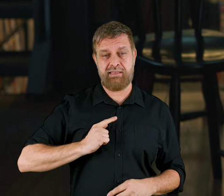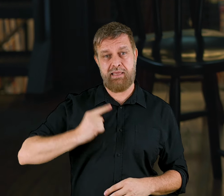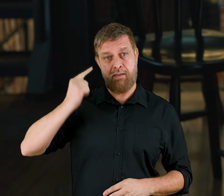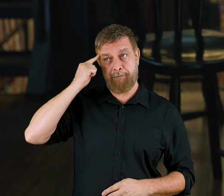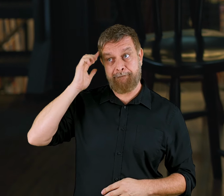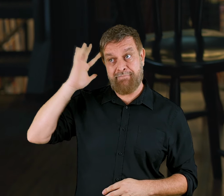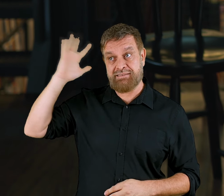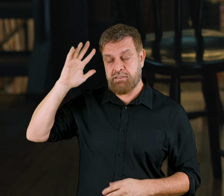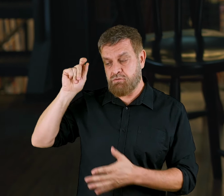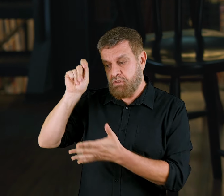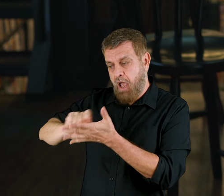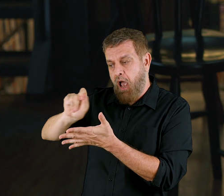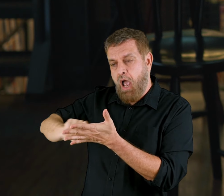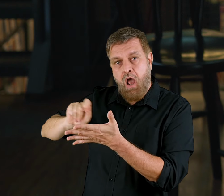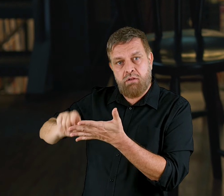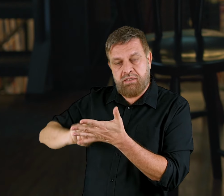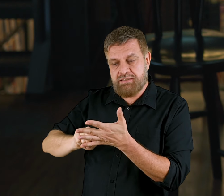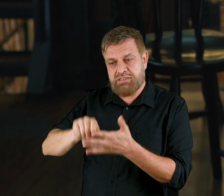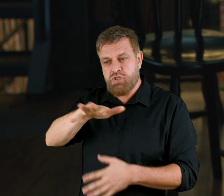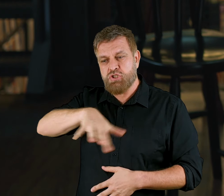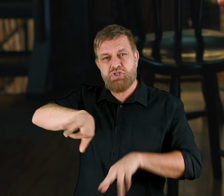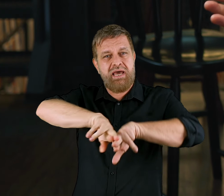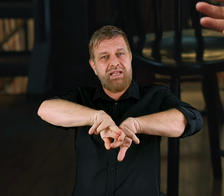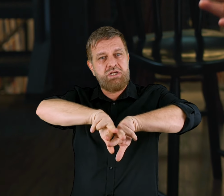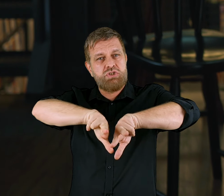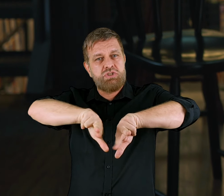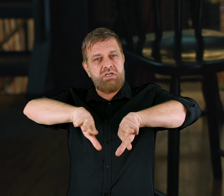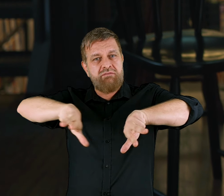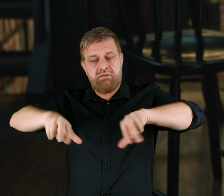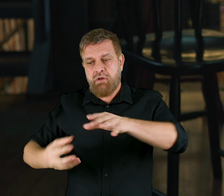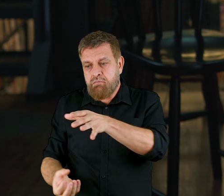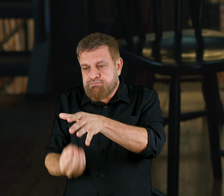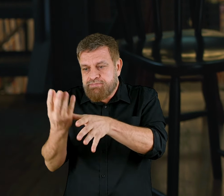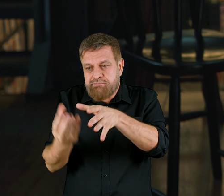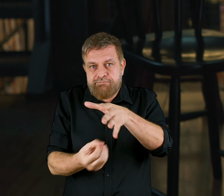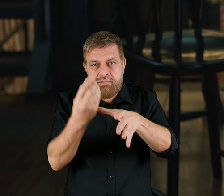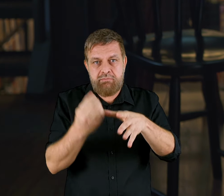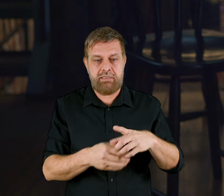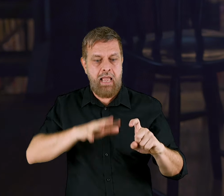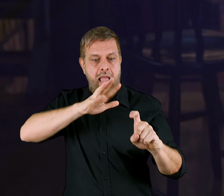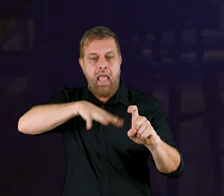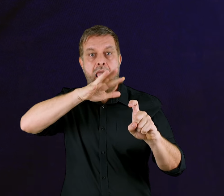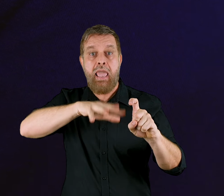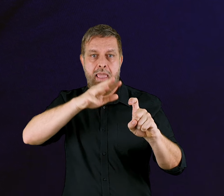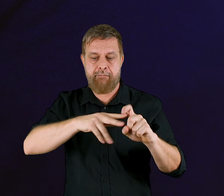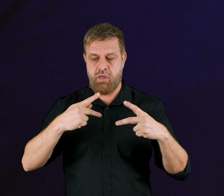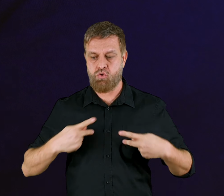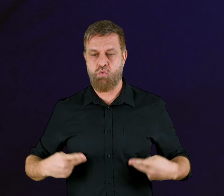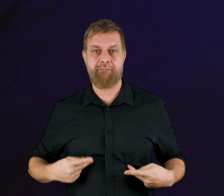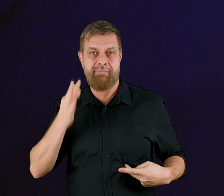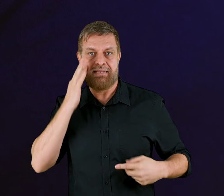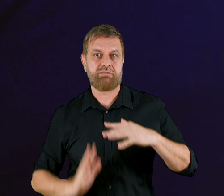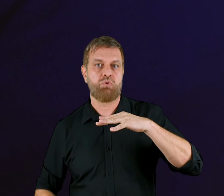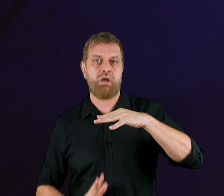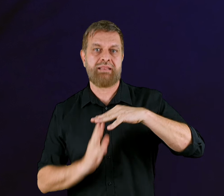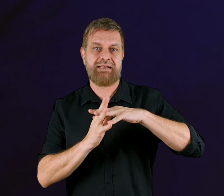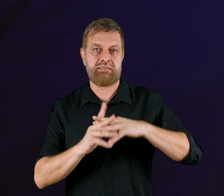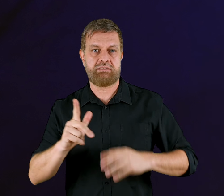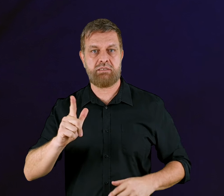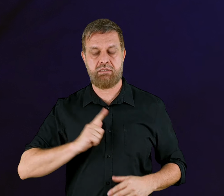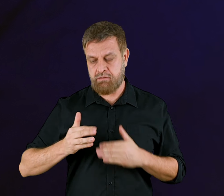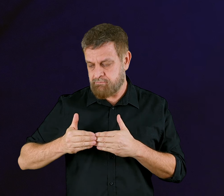pensadores, autores de diversas áreas que vão começar a criar essa grande mitologia transhumanista. Ele começa a